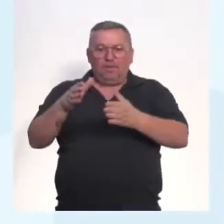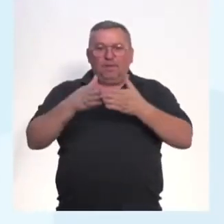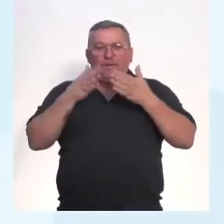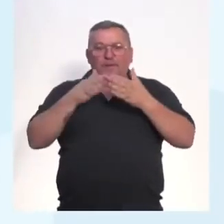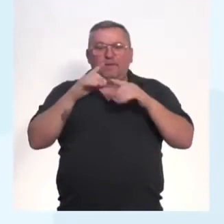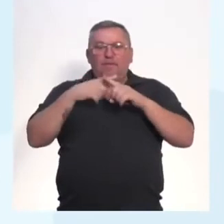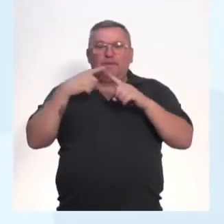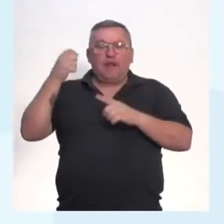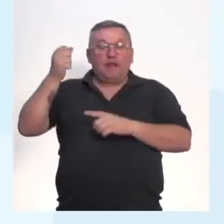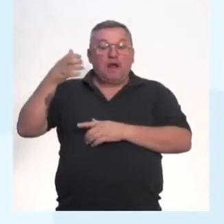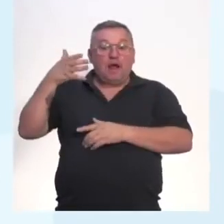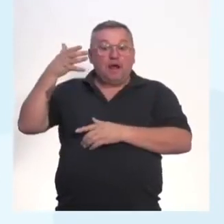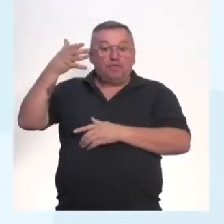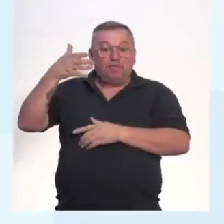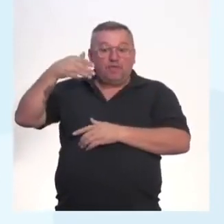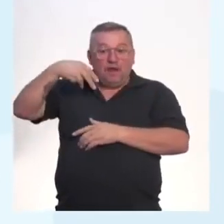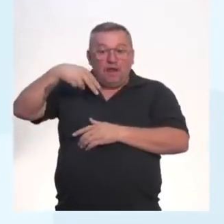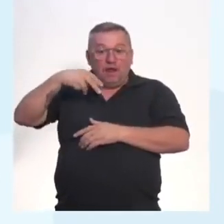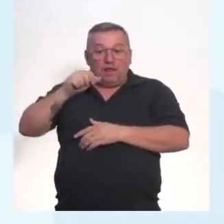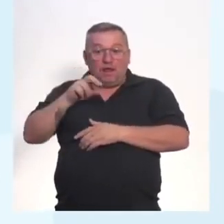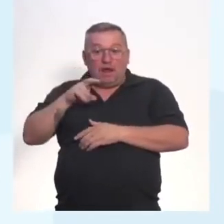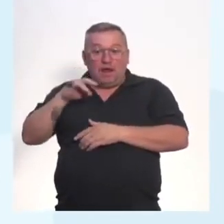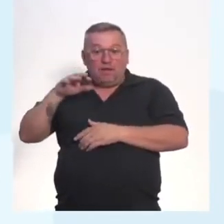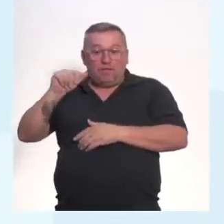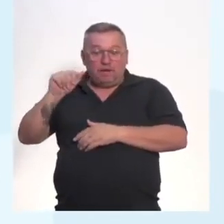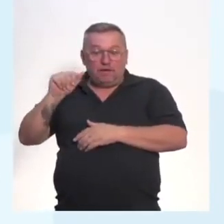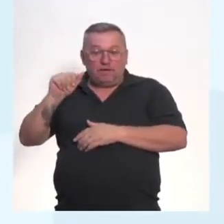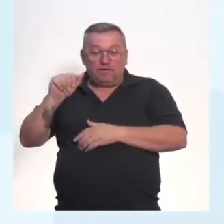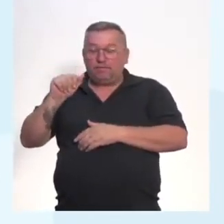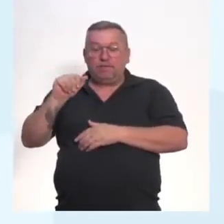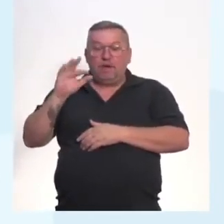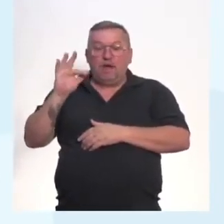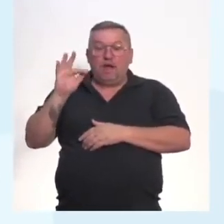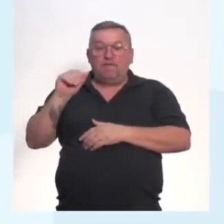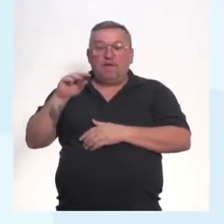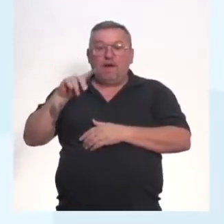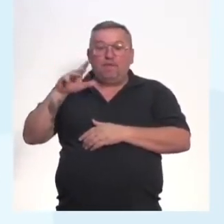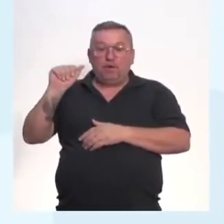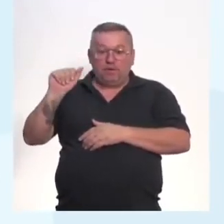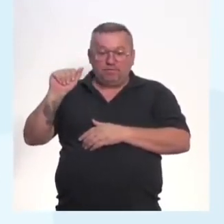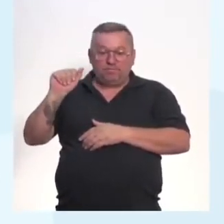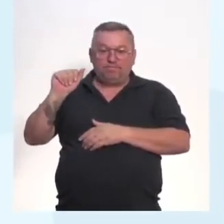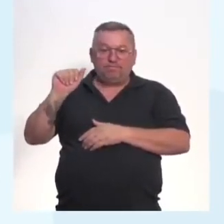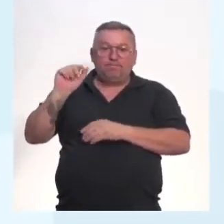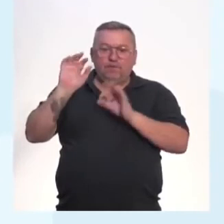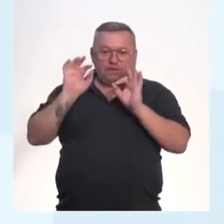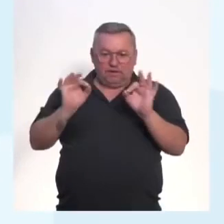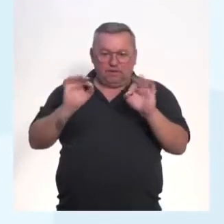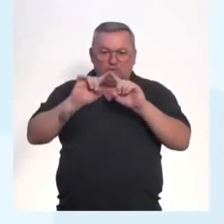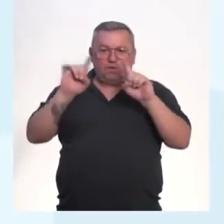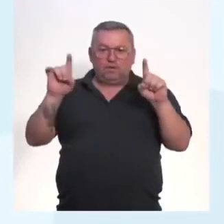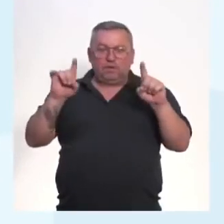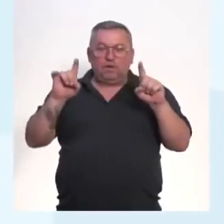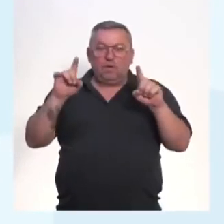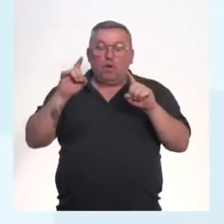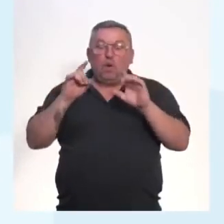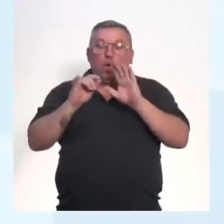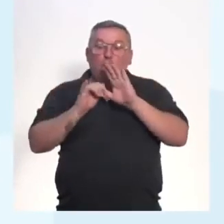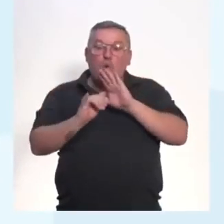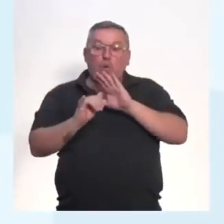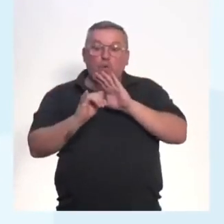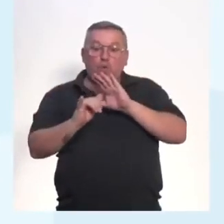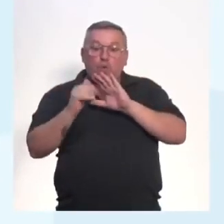Lembrando que a narrativa que a fábula é um texto narrativo. Então, assim como o conto,